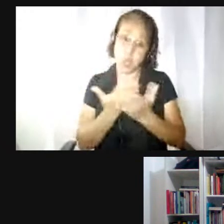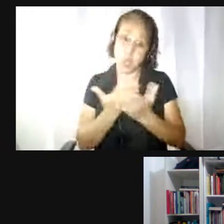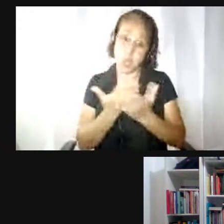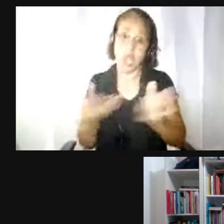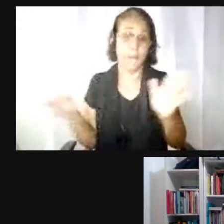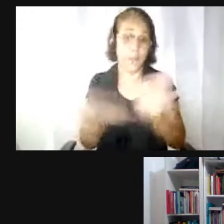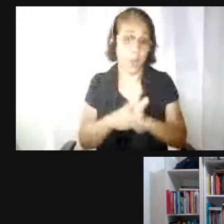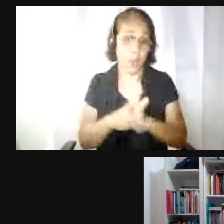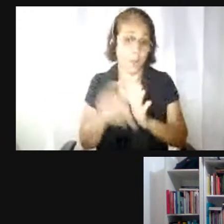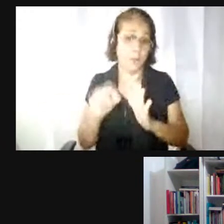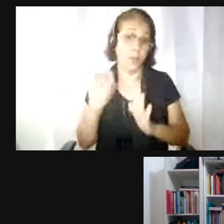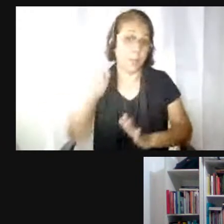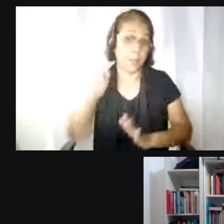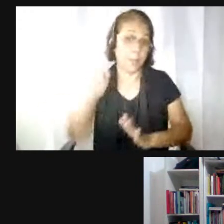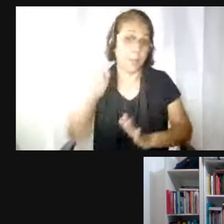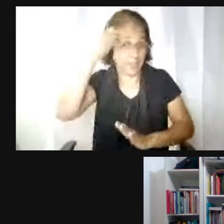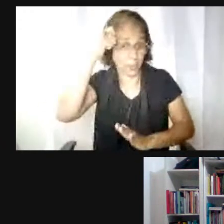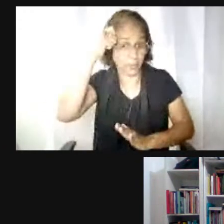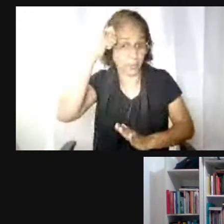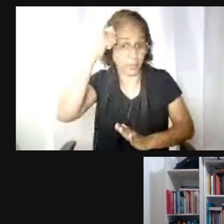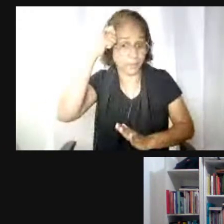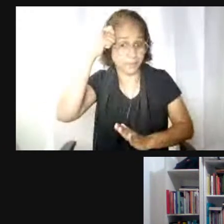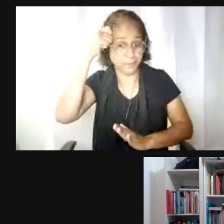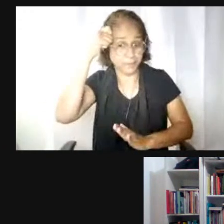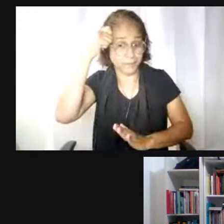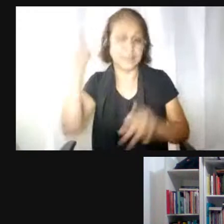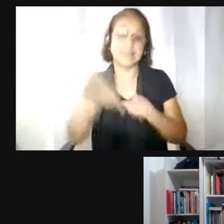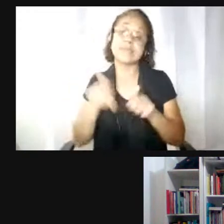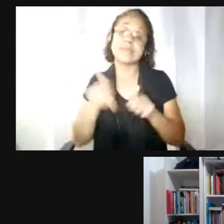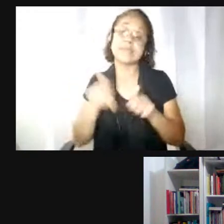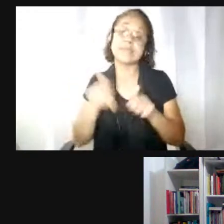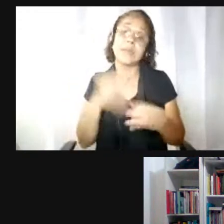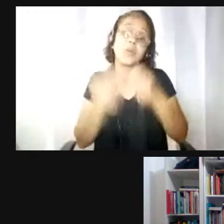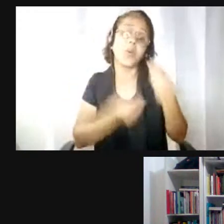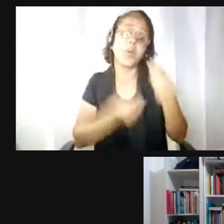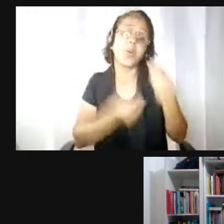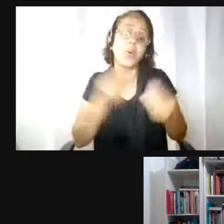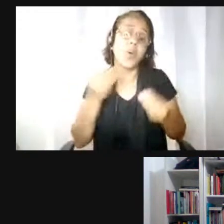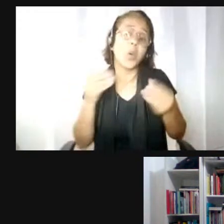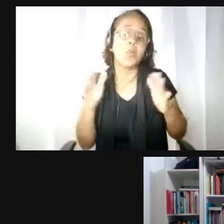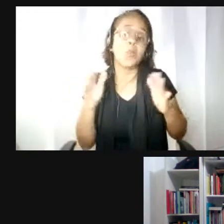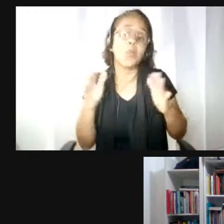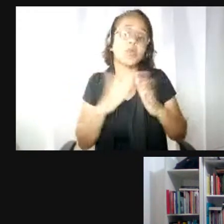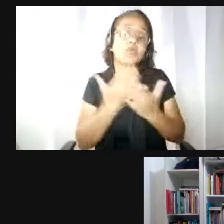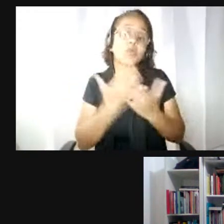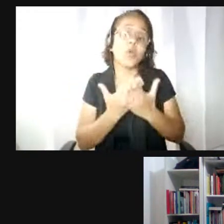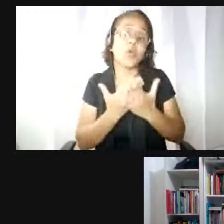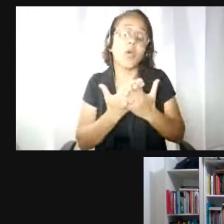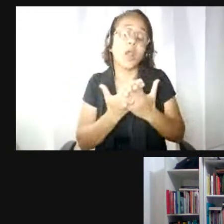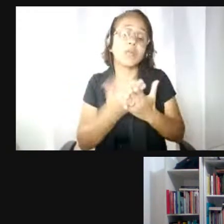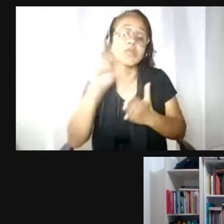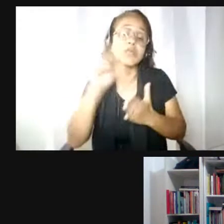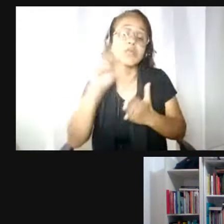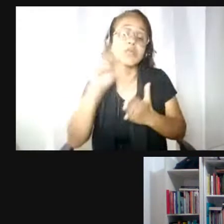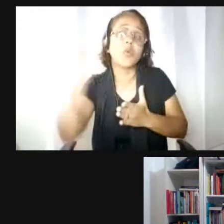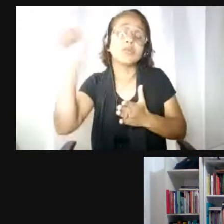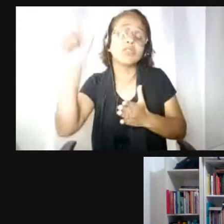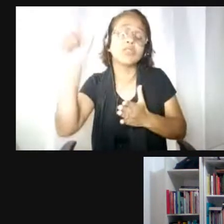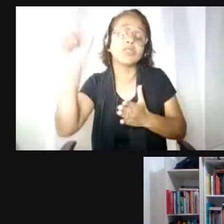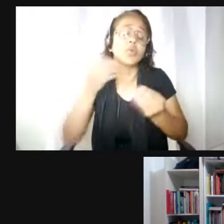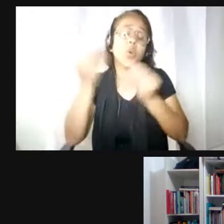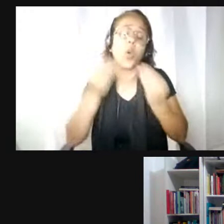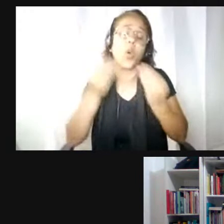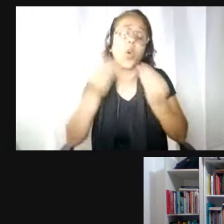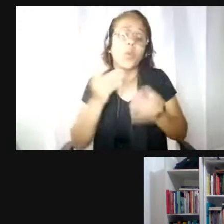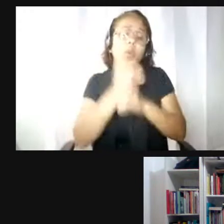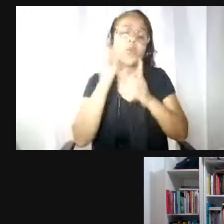registrado em suas matrículas e nas demais escolas. Como achou indícios de suas presenças? Esse é o Felipe. O 2 é